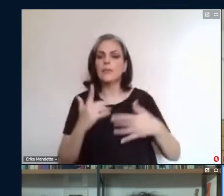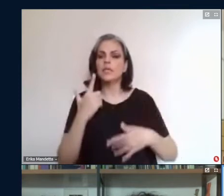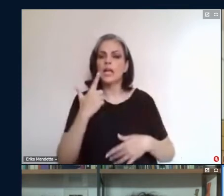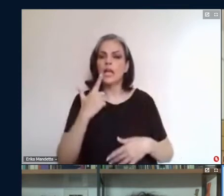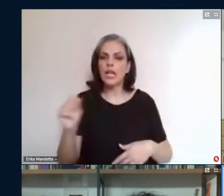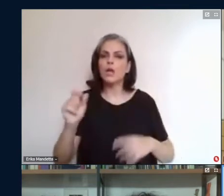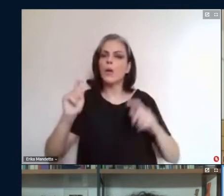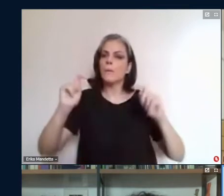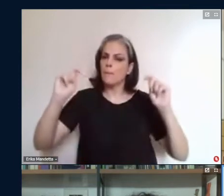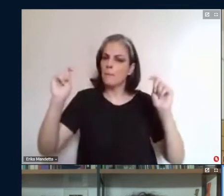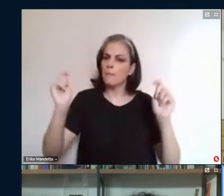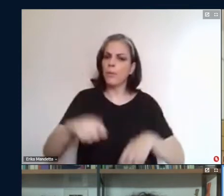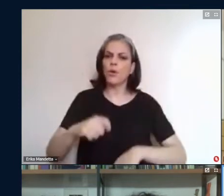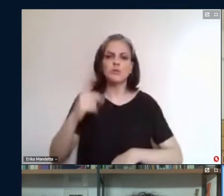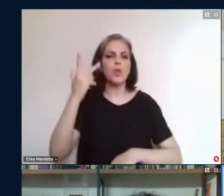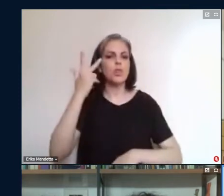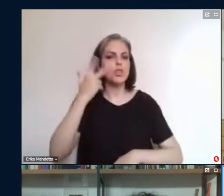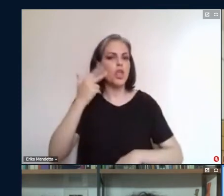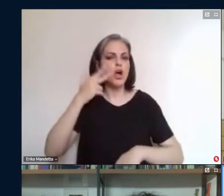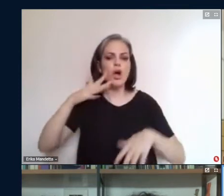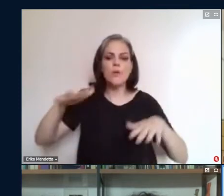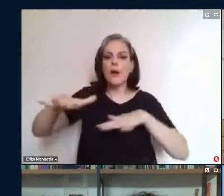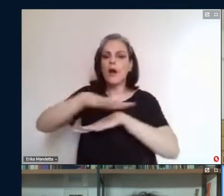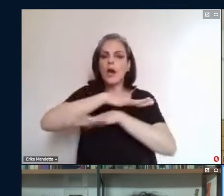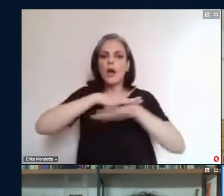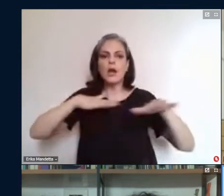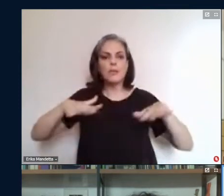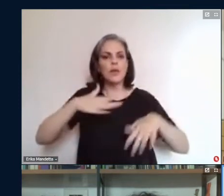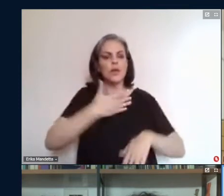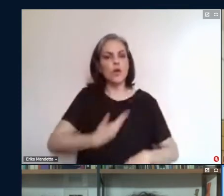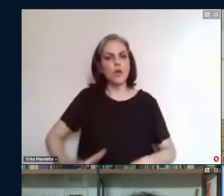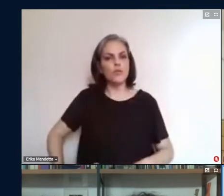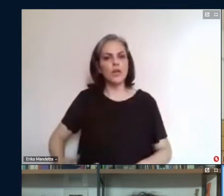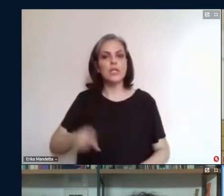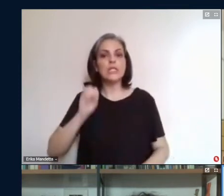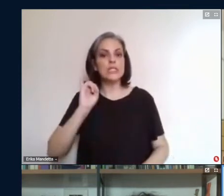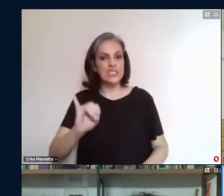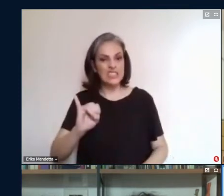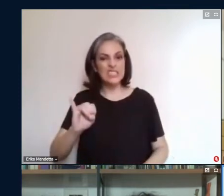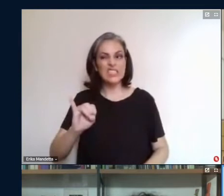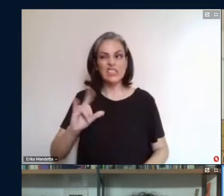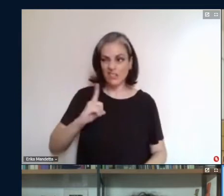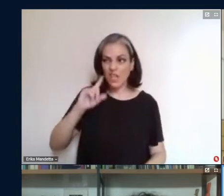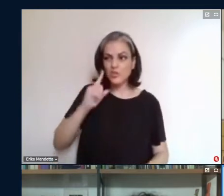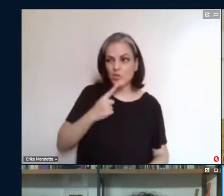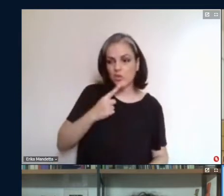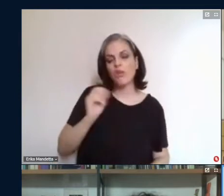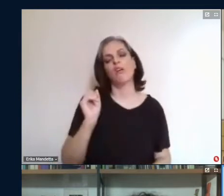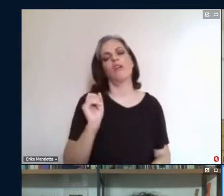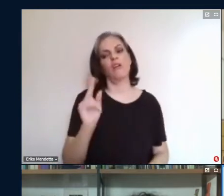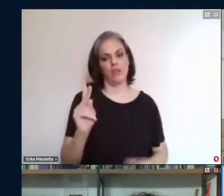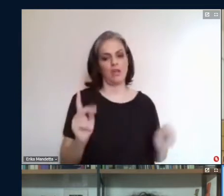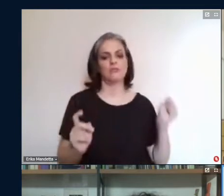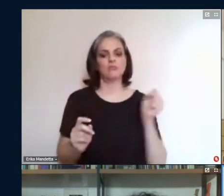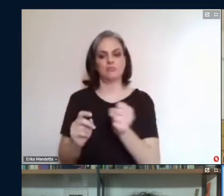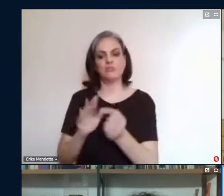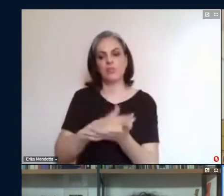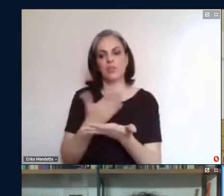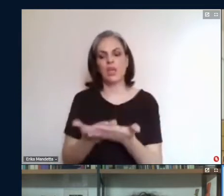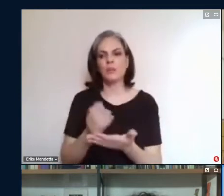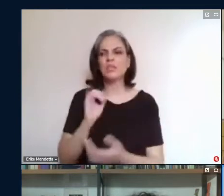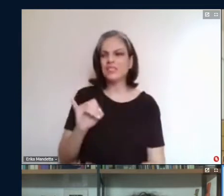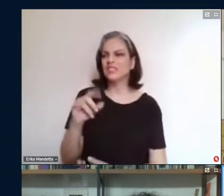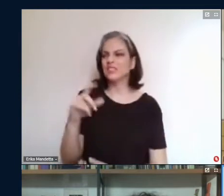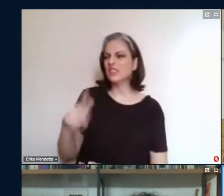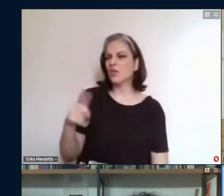governamentais. Então, se tem surdo, a gente tem intérprete. Se não tem surdo, a